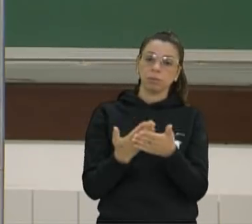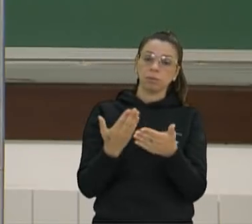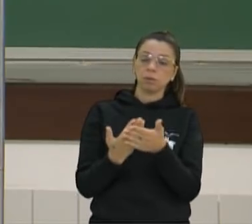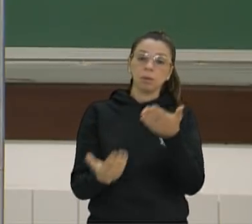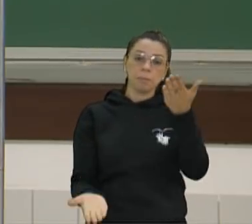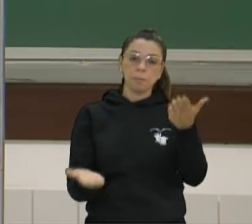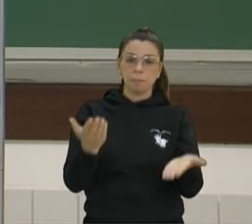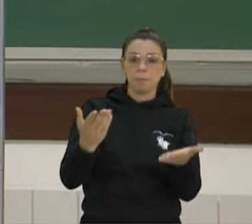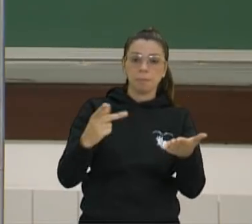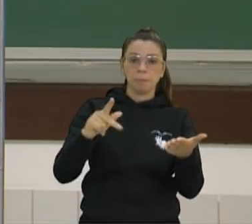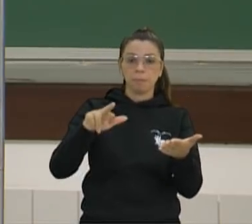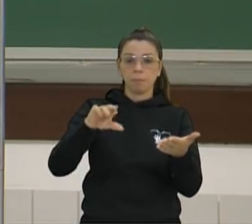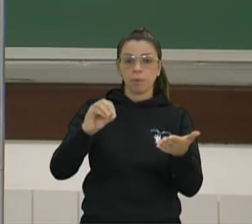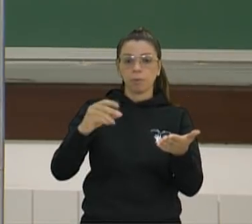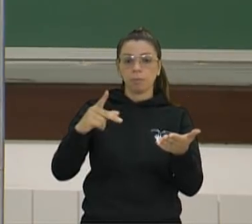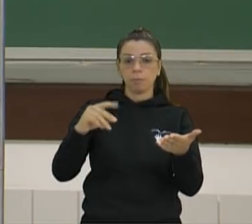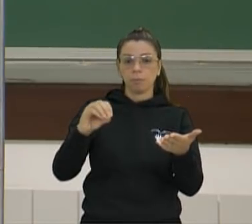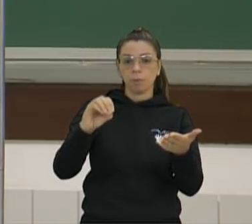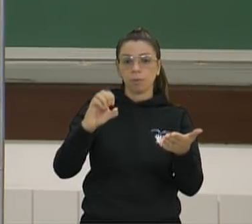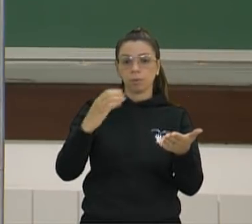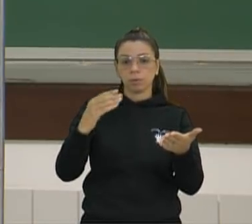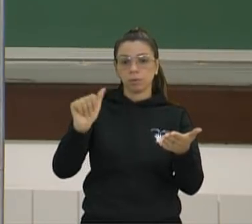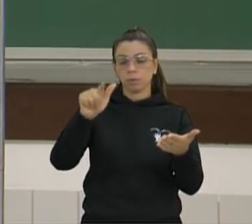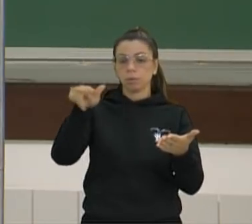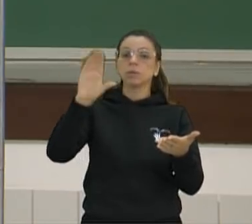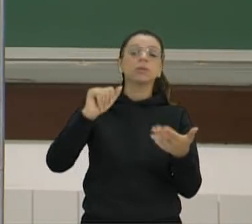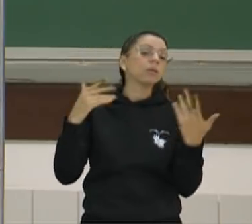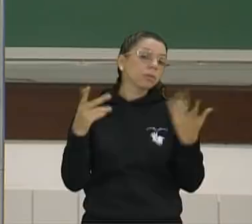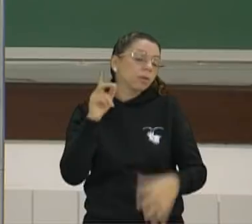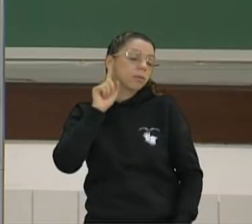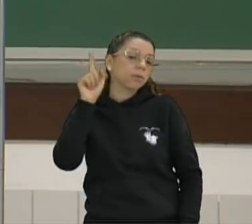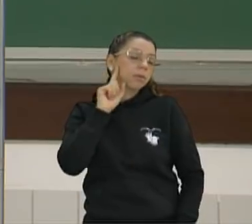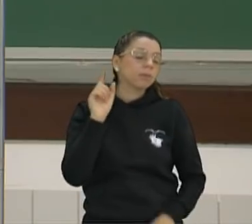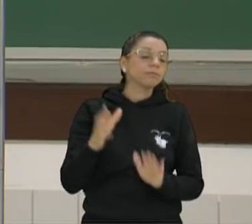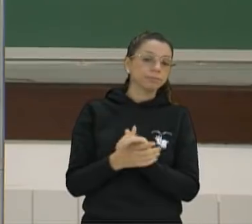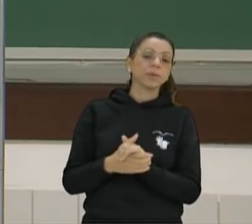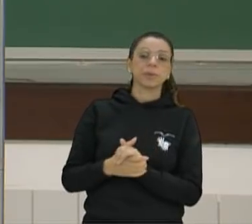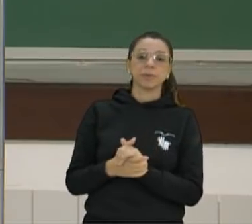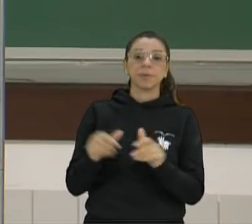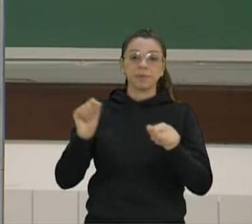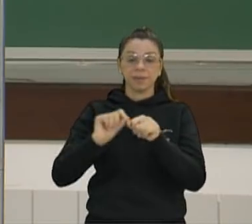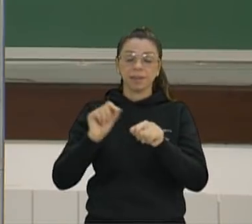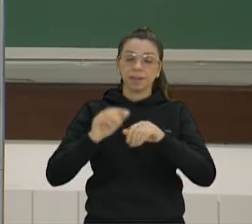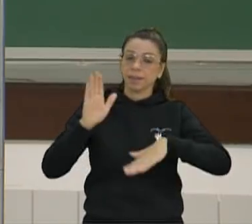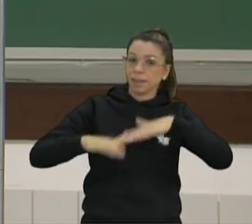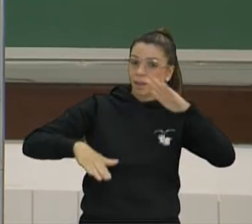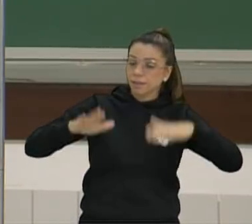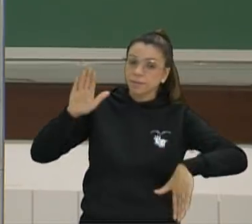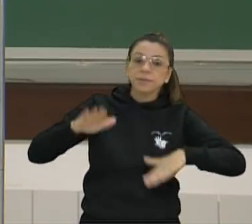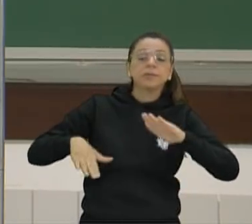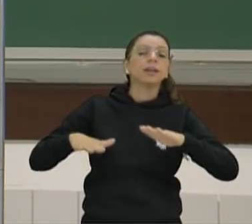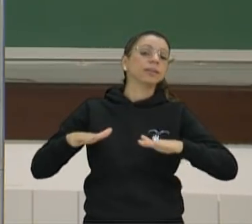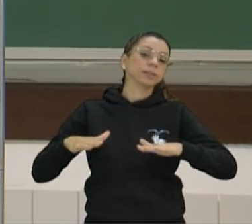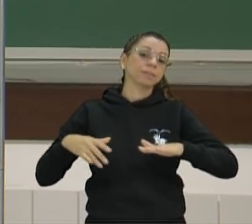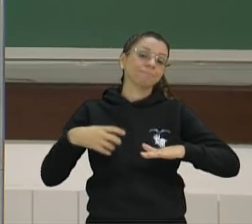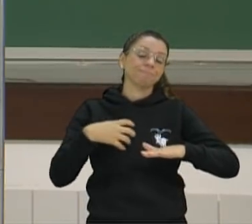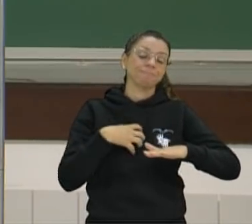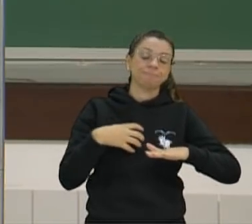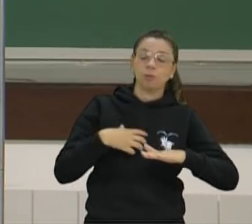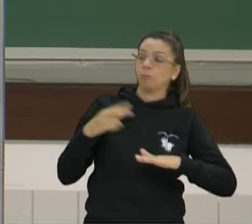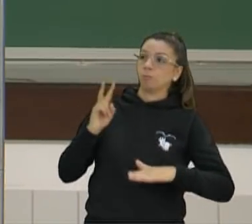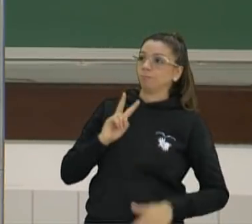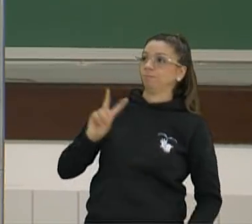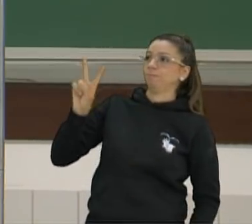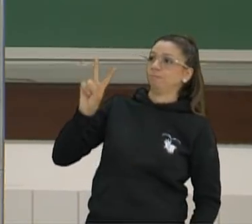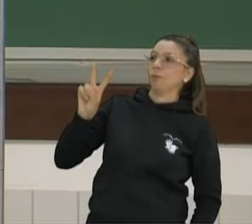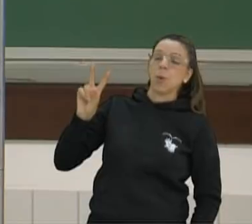7º ano, vimos alguma coisa esse ano, usando essa ideia a gente consegue fazer um bocado de coisa, que às vezes olhando de cara a gente não